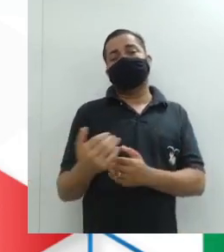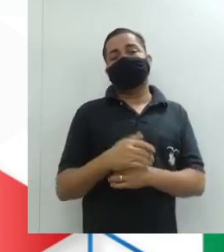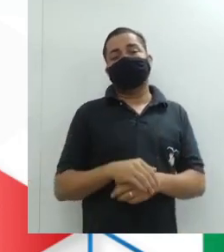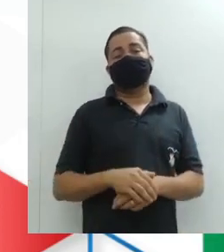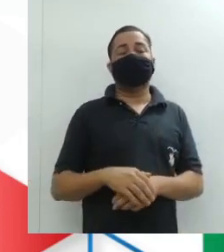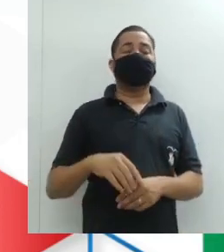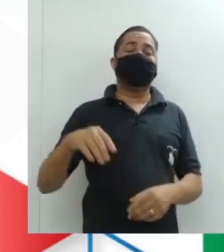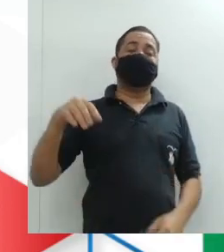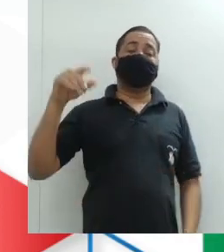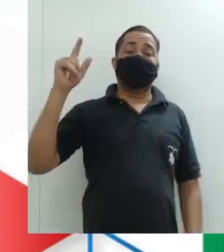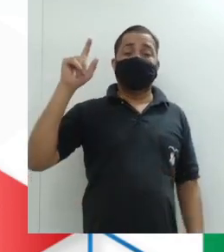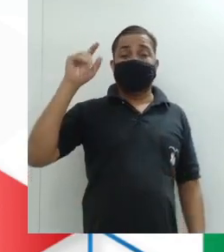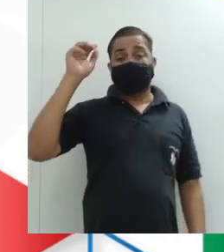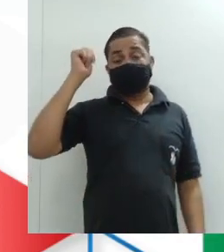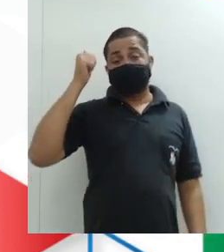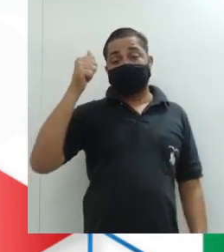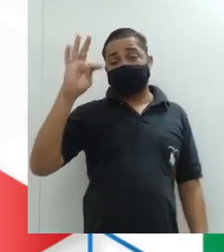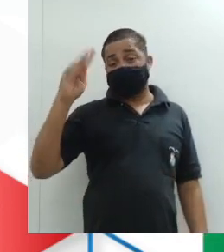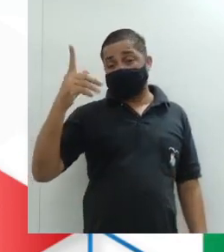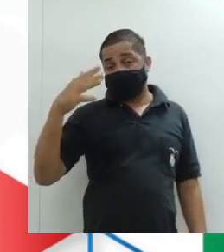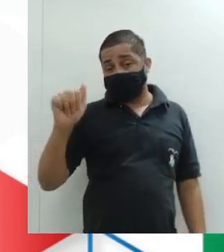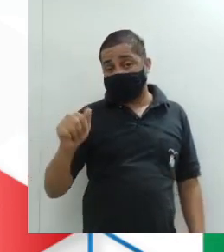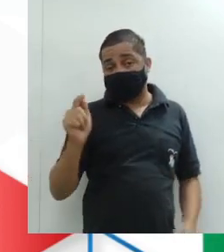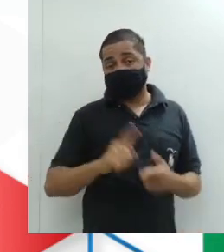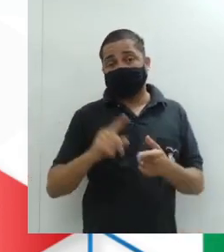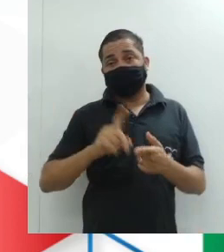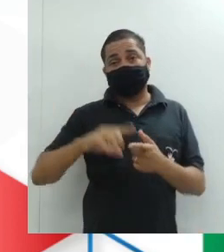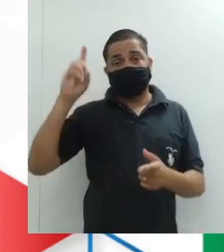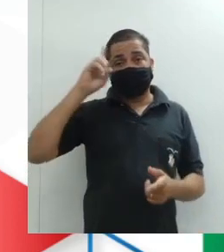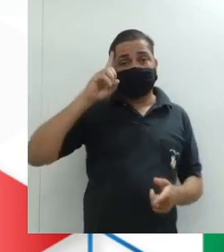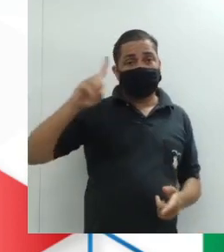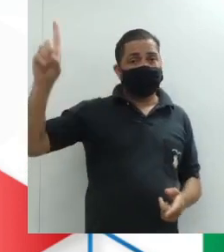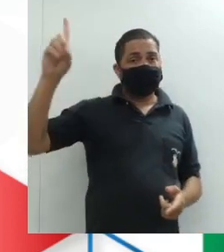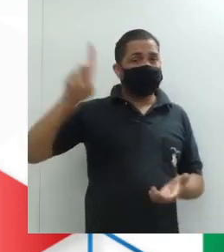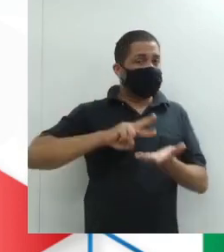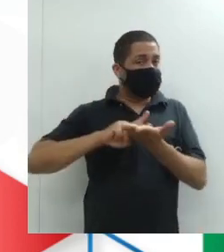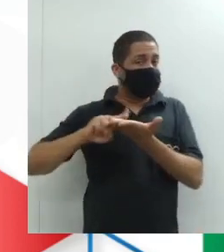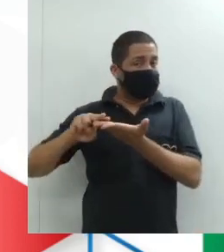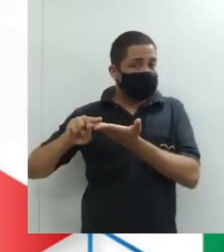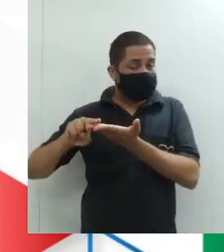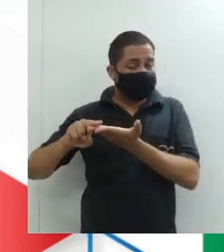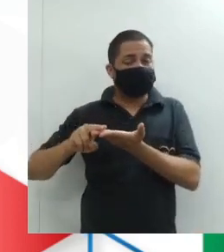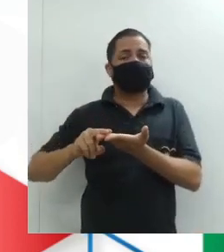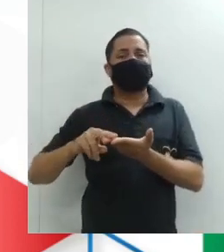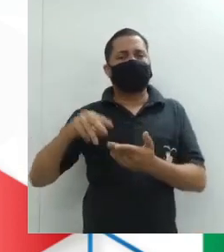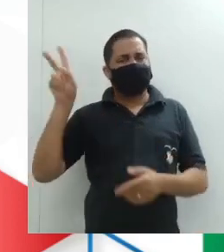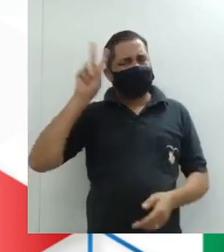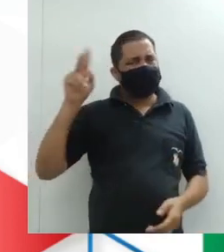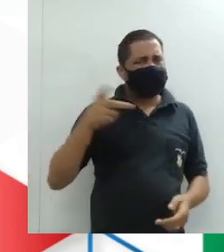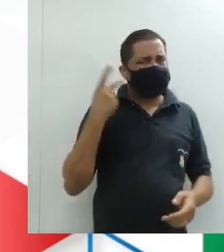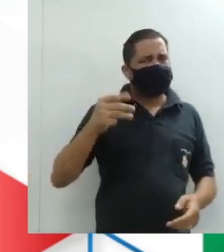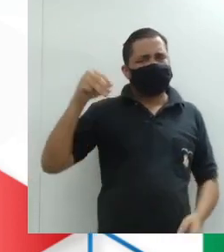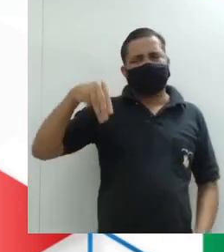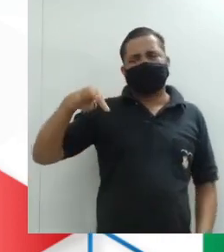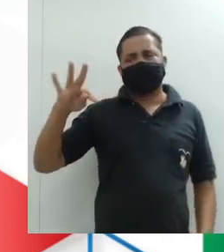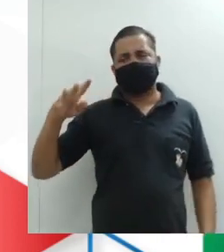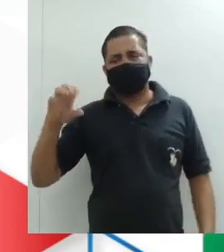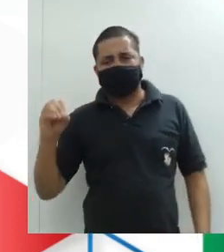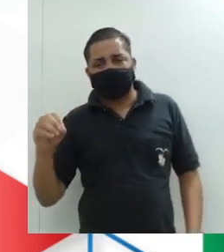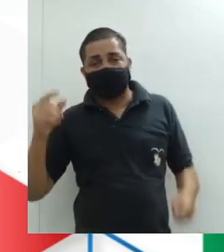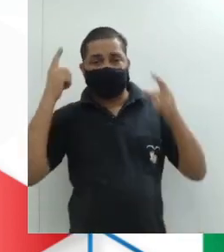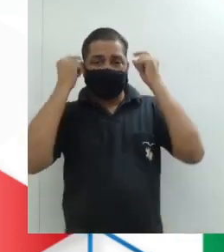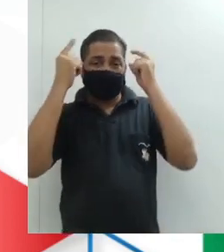também pela questão dos deuses. Lembram que nós discutimos sobre a questão do mito, o mito grego? Então é